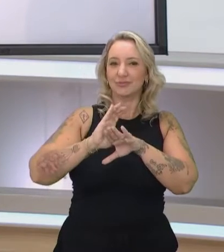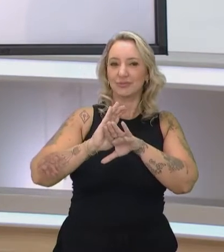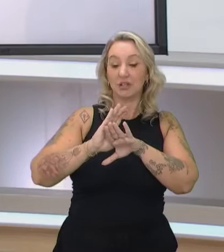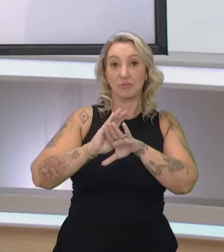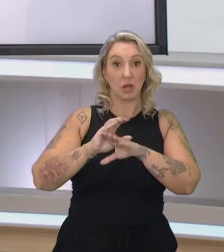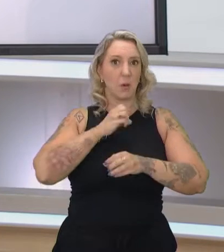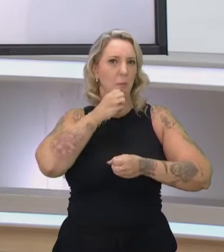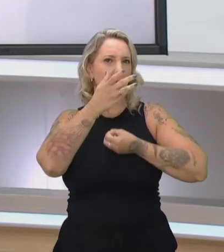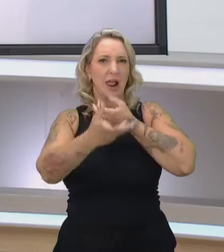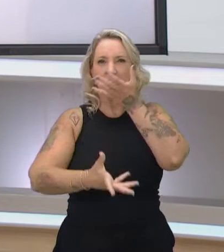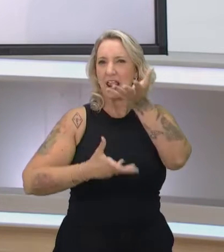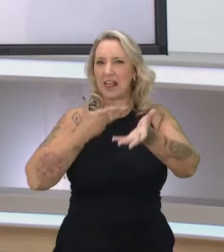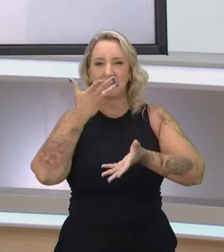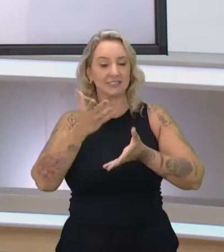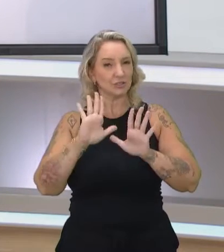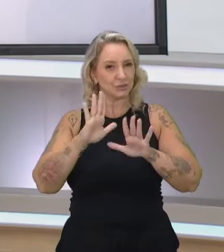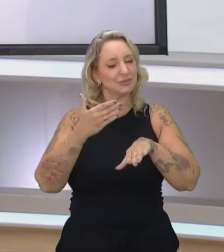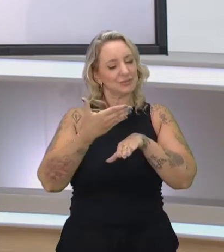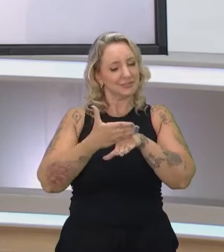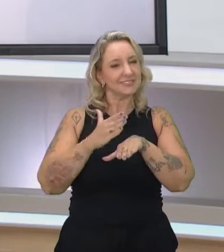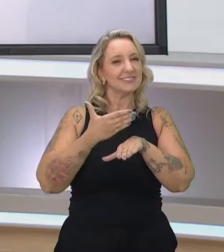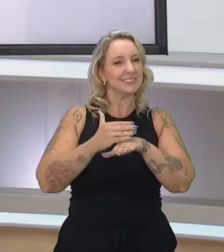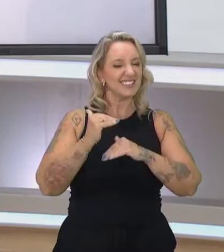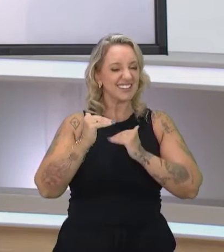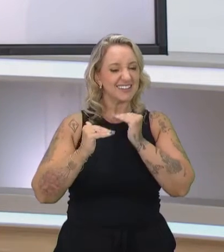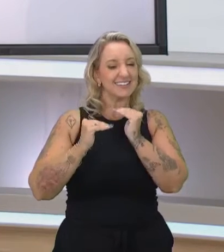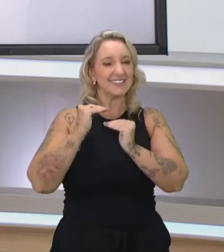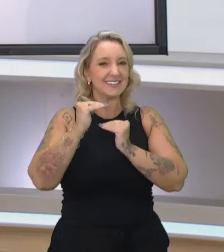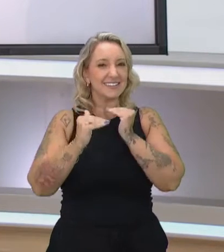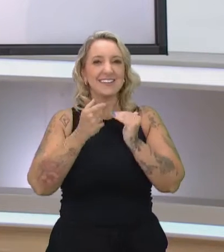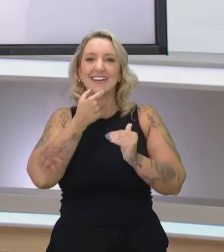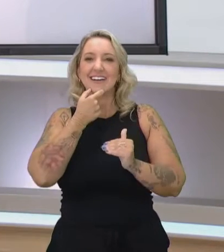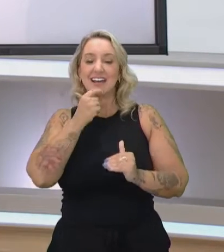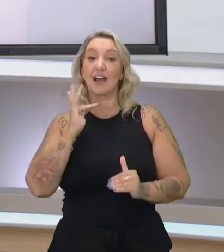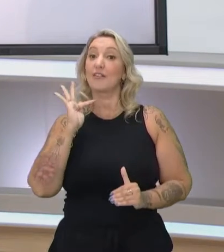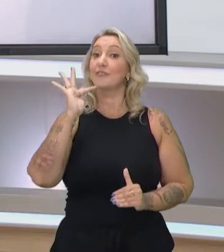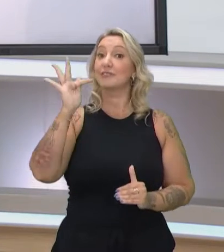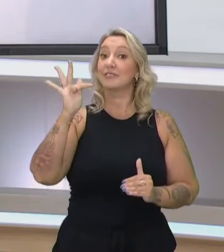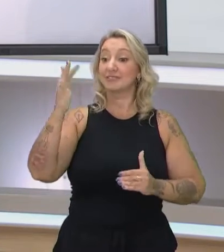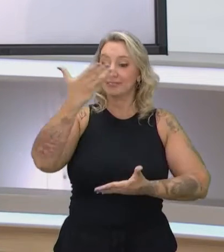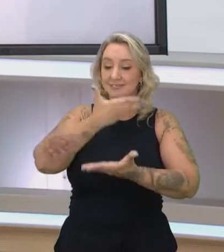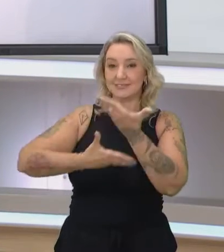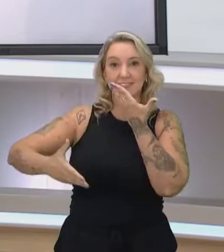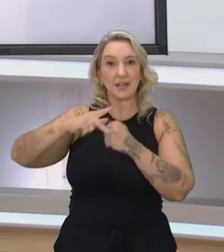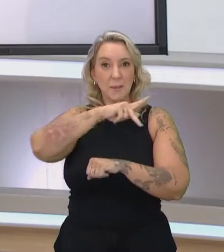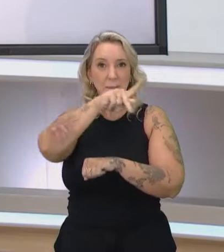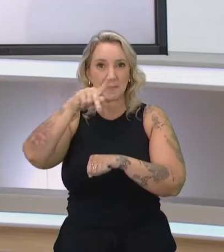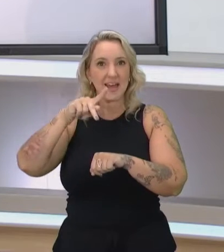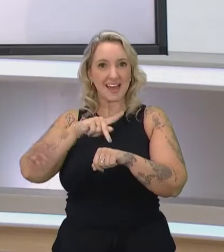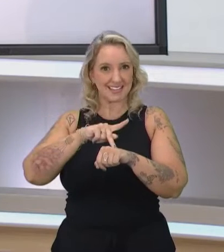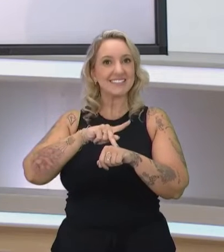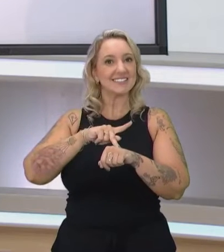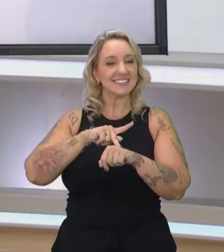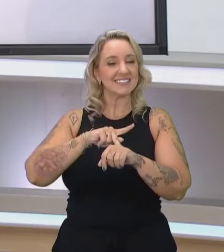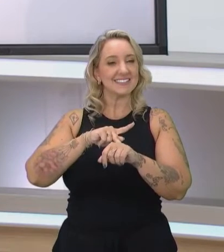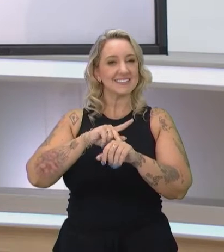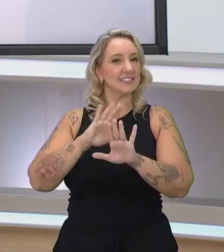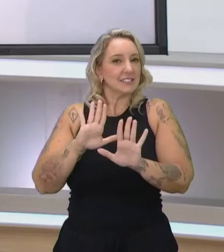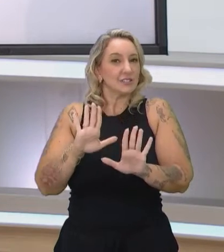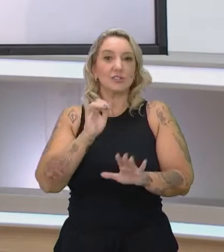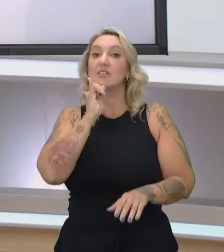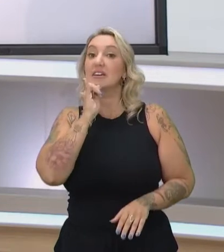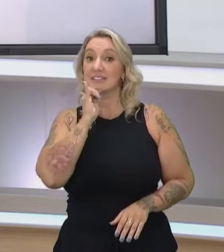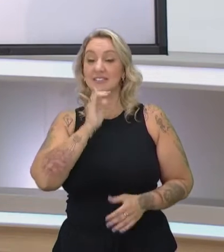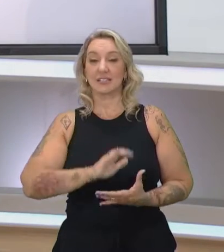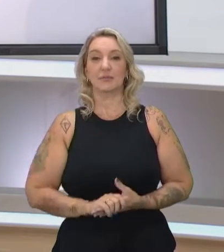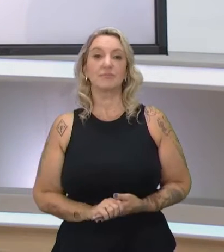falando fluente, mas já treinando aí nosso inglês para futuramente fazer um intercâmbio. É só um exemplo, né, que eu